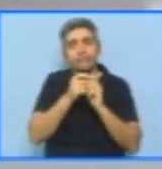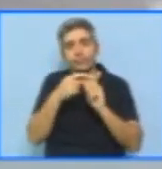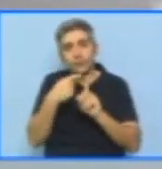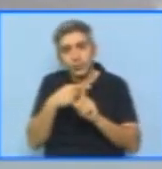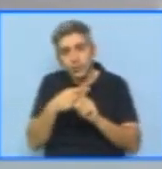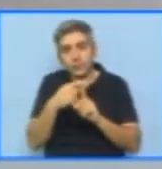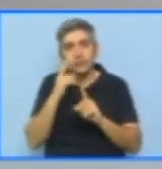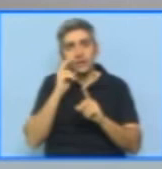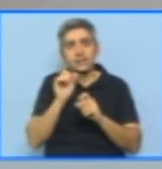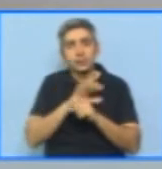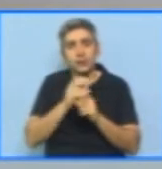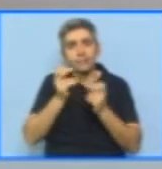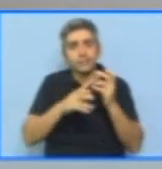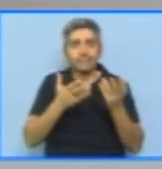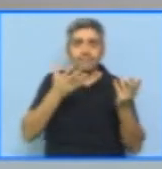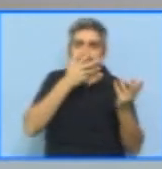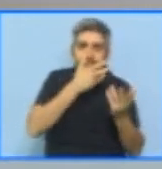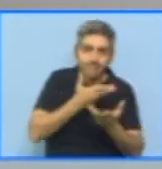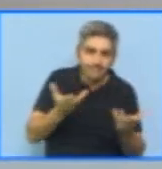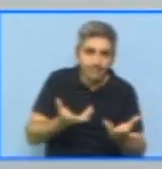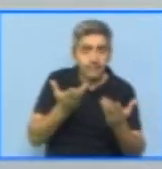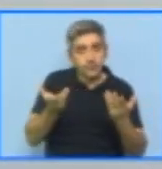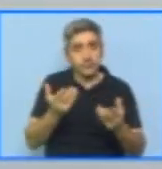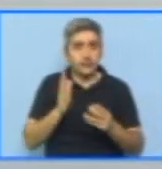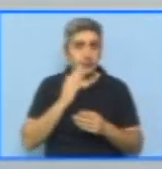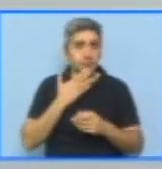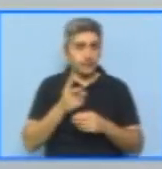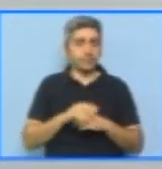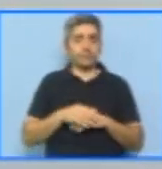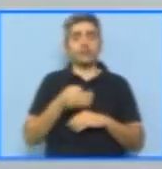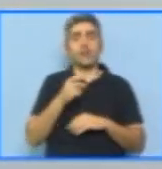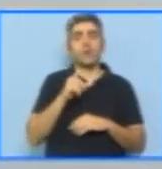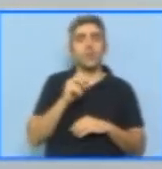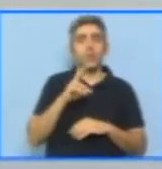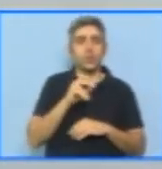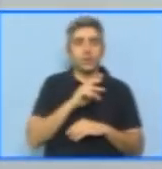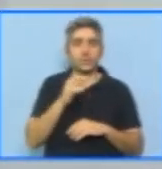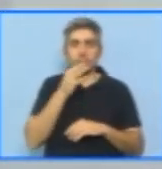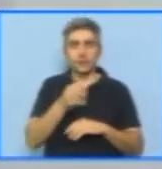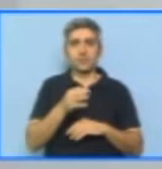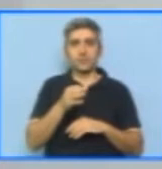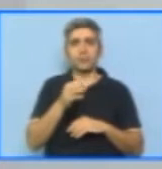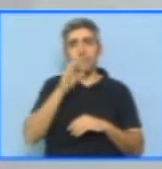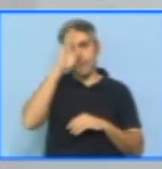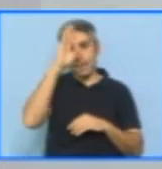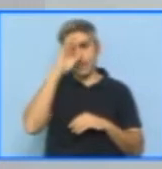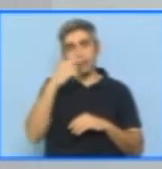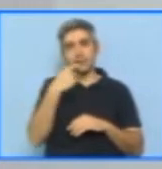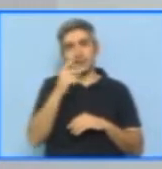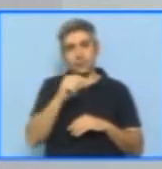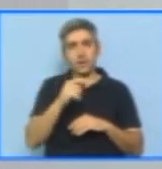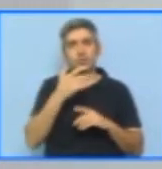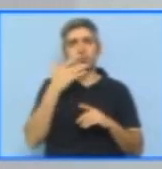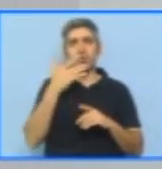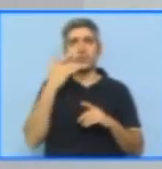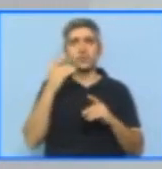positiva de olhar para cada facto que difundimos. Paulo Rocha, o Papa sublinha isso também na mensagem. Ele diz que o